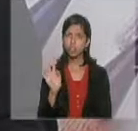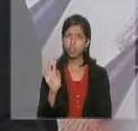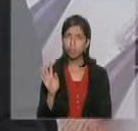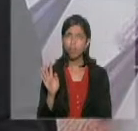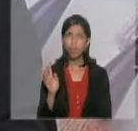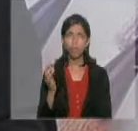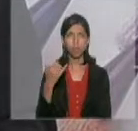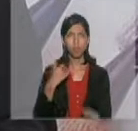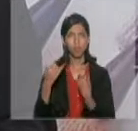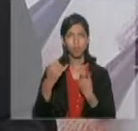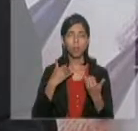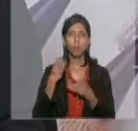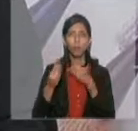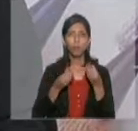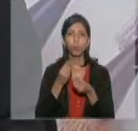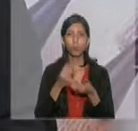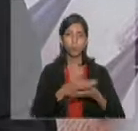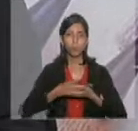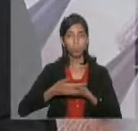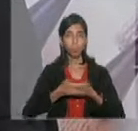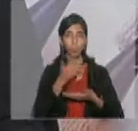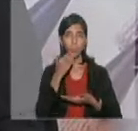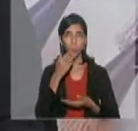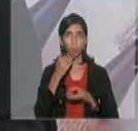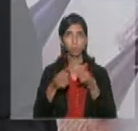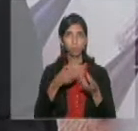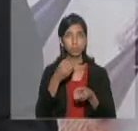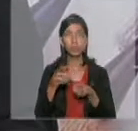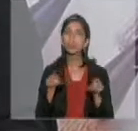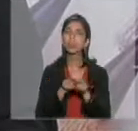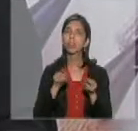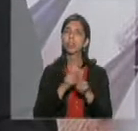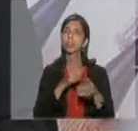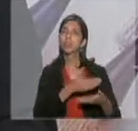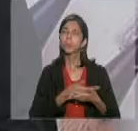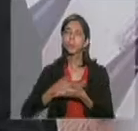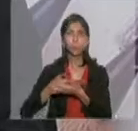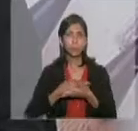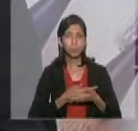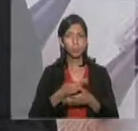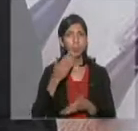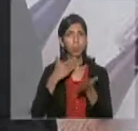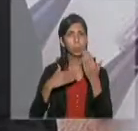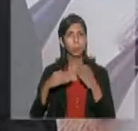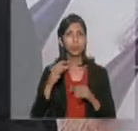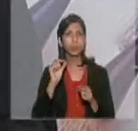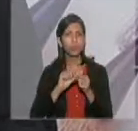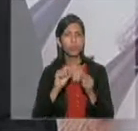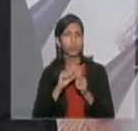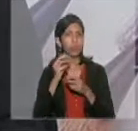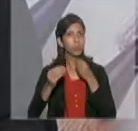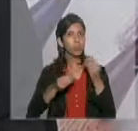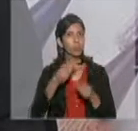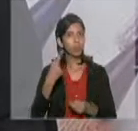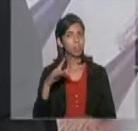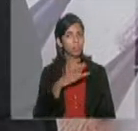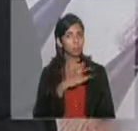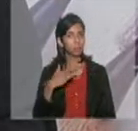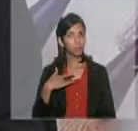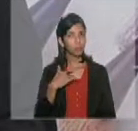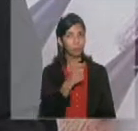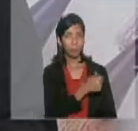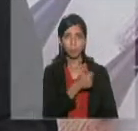Você já ouviu falar em introdução alimentar participativa? Sabe como um bebê deve ser alimentado e o que fazer para que ele coma de